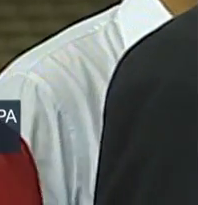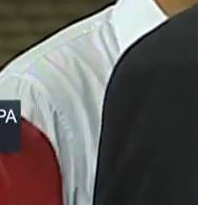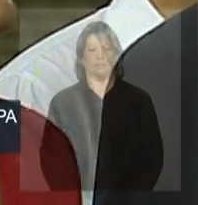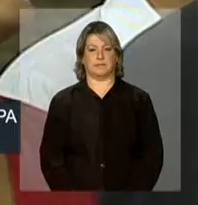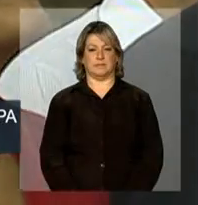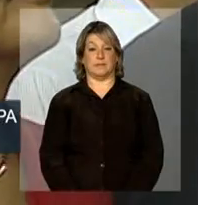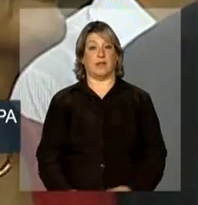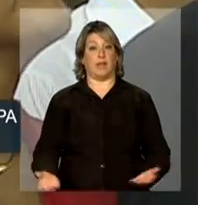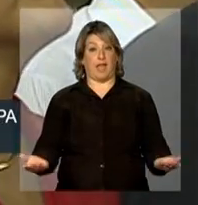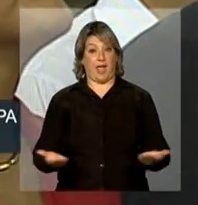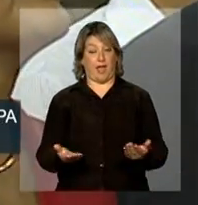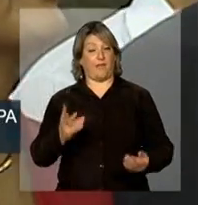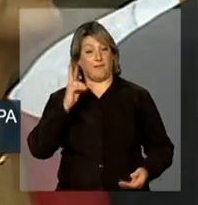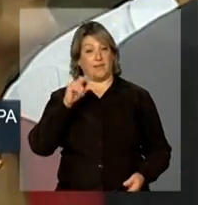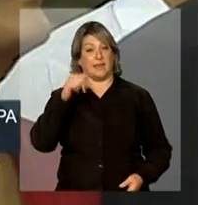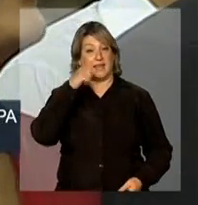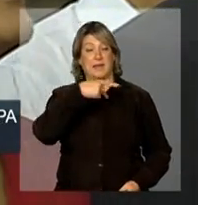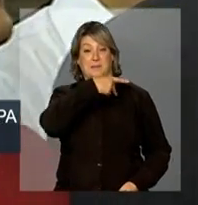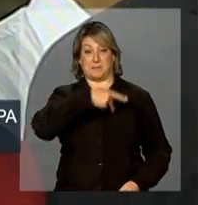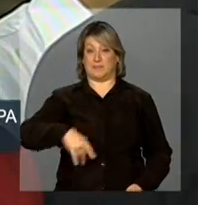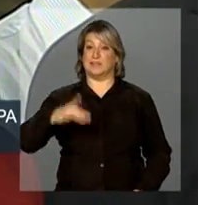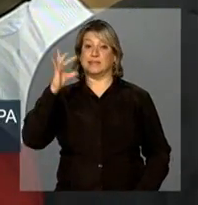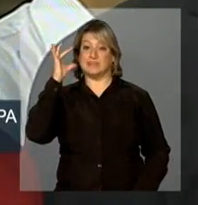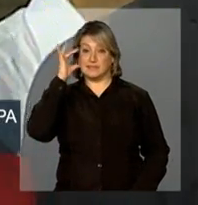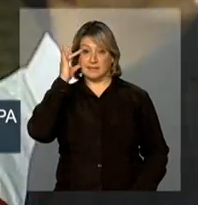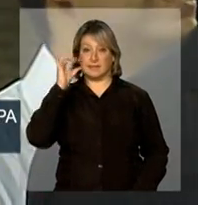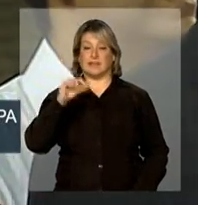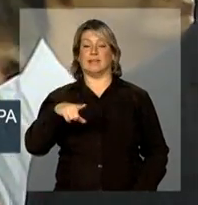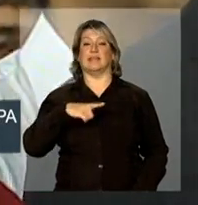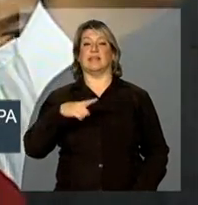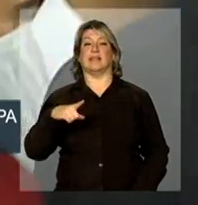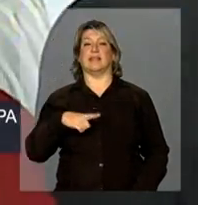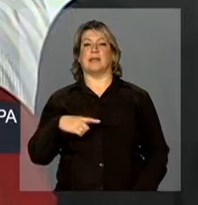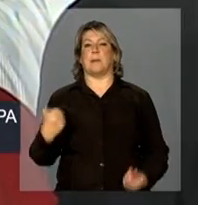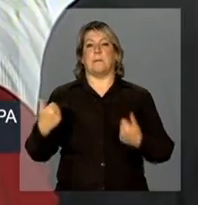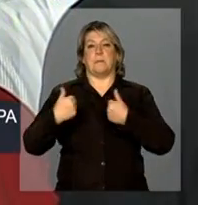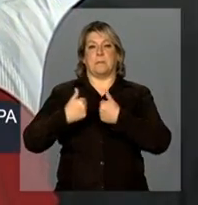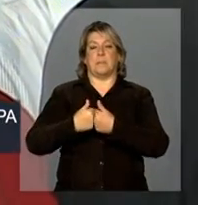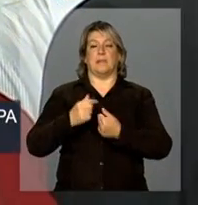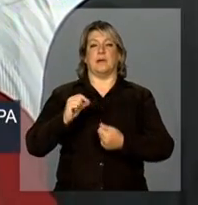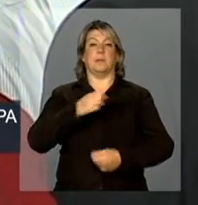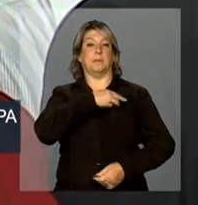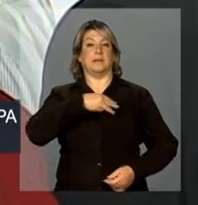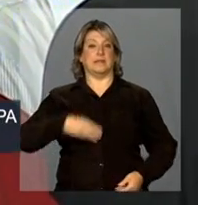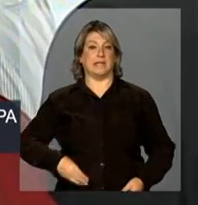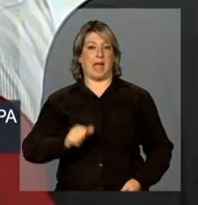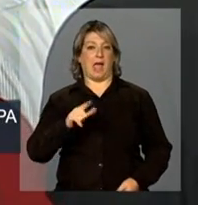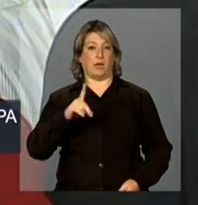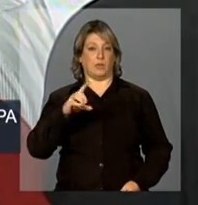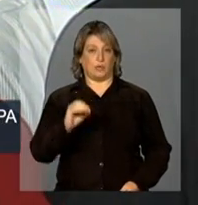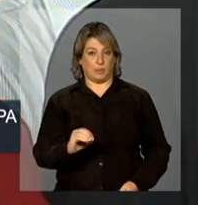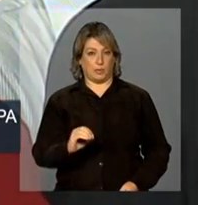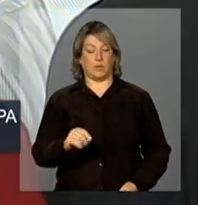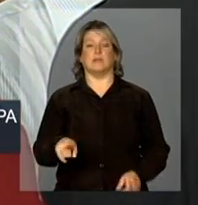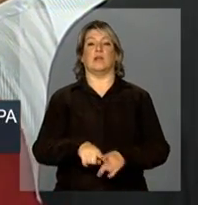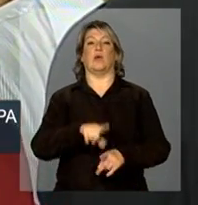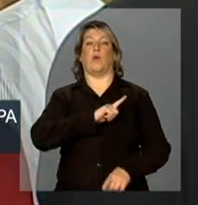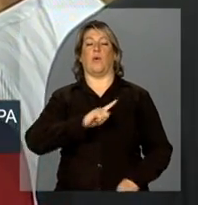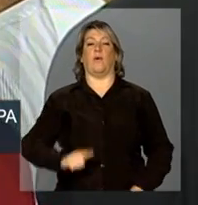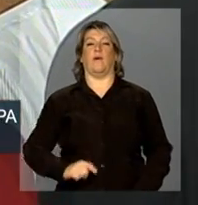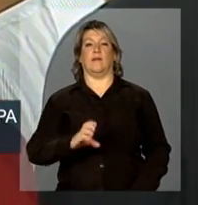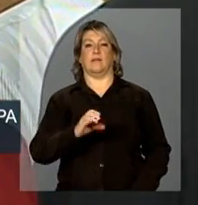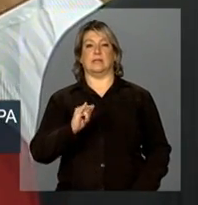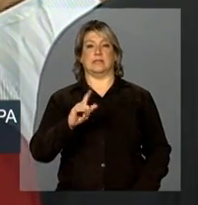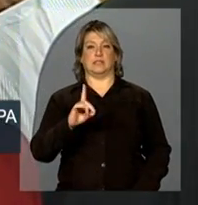Nós acompanhamos aí a presidenta Dilma Rousseff ao lado do ministro Aldo Rebelo, do governador Cid